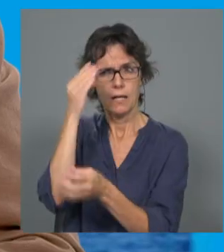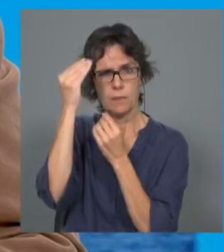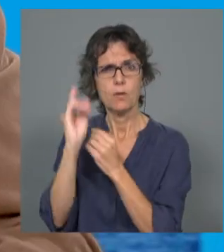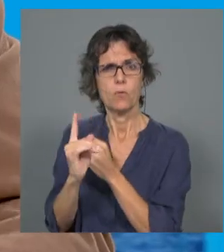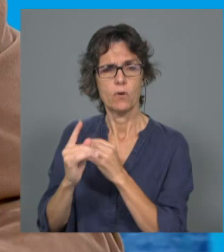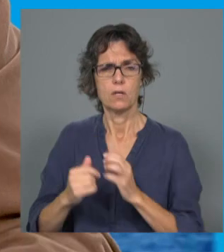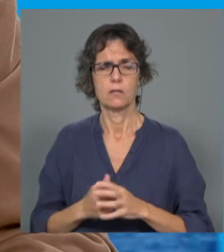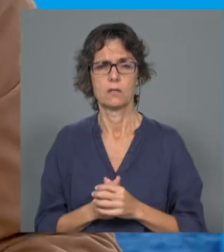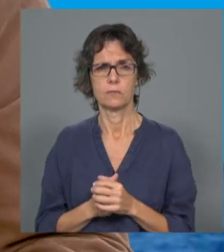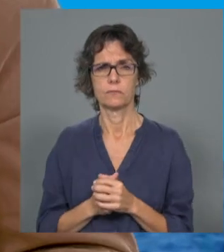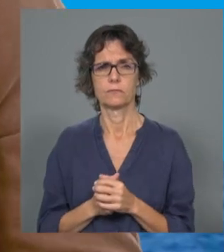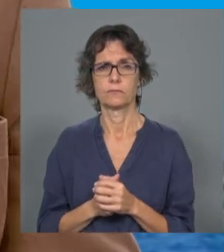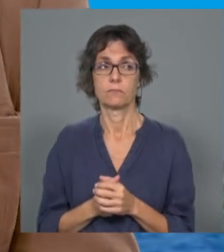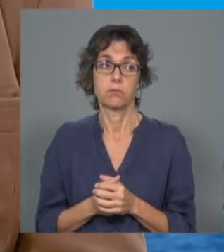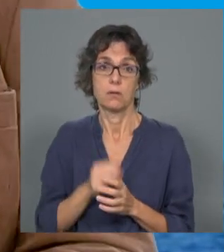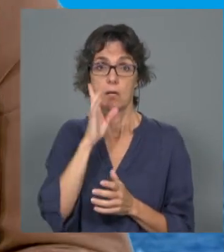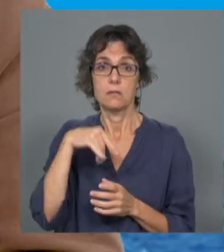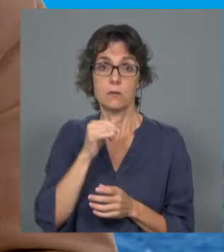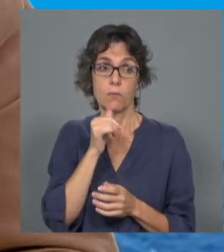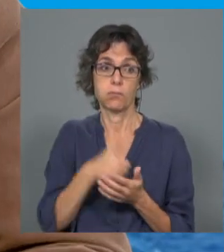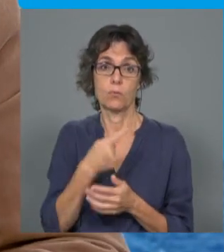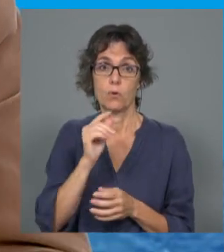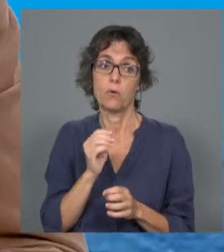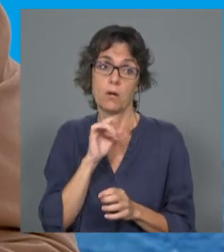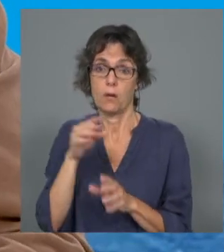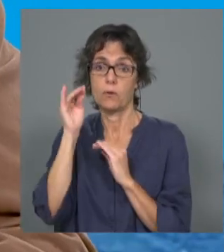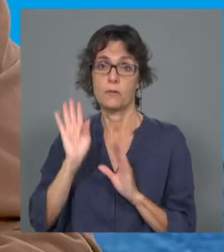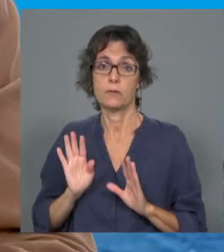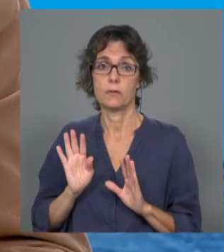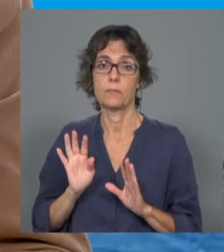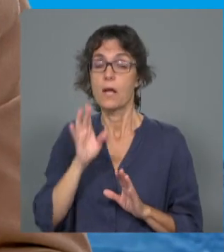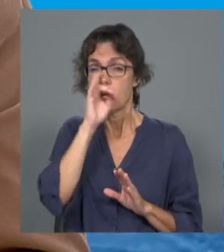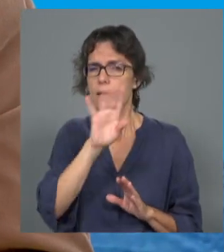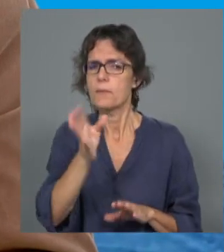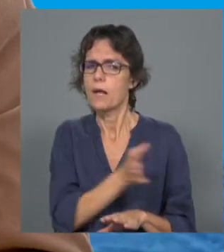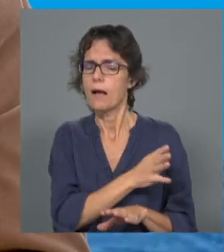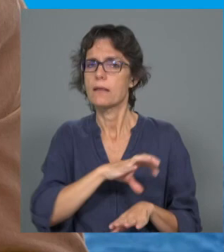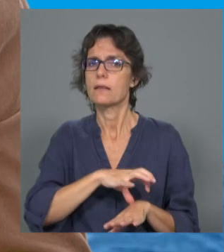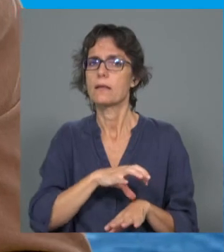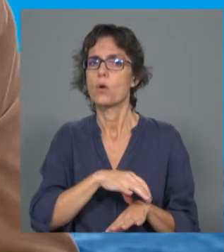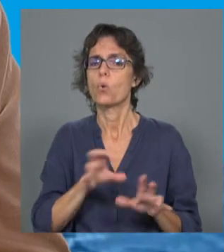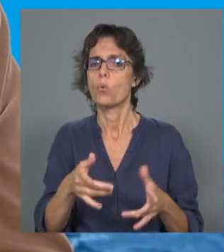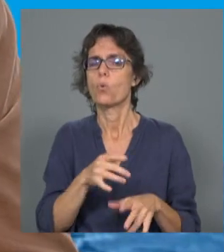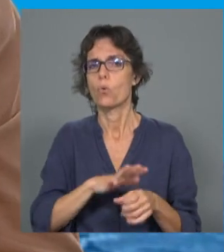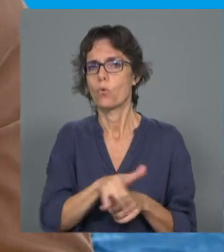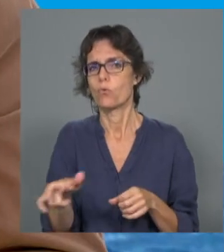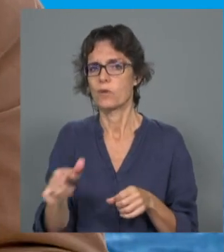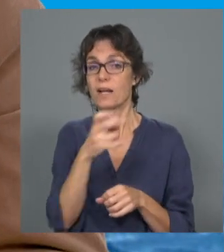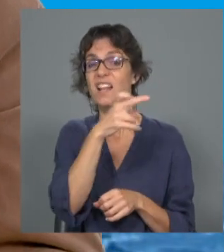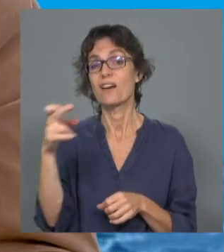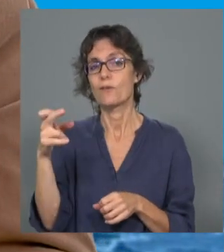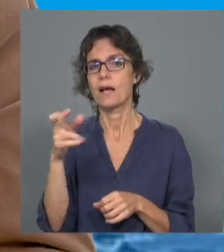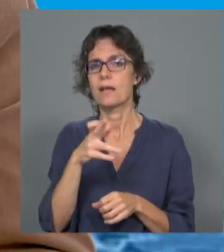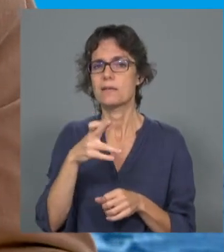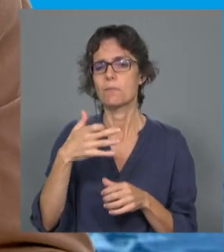crise? Se não morrermos, sim, isto é. Já com o Covid havia uma frase um pouco infantil que é o vai ficar tudo bem, não é? O